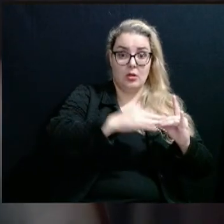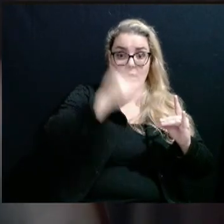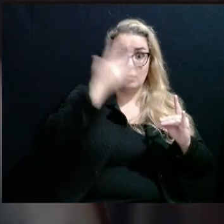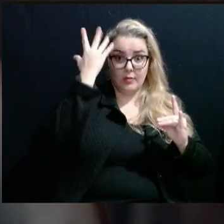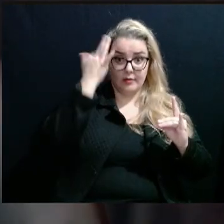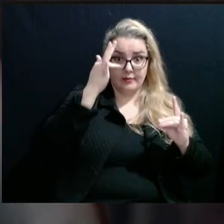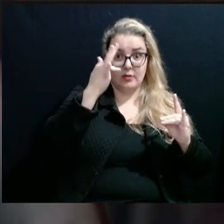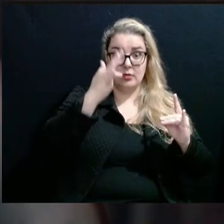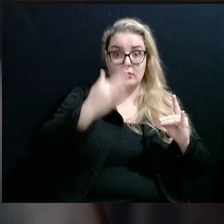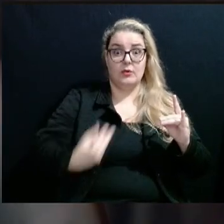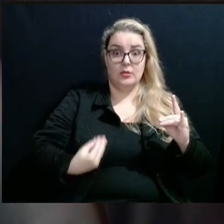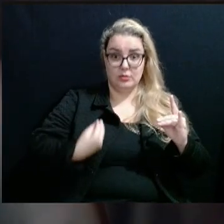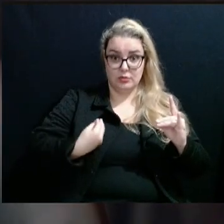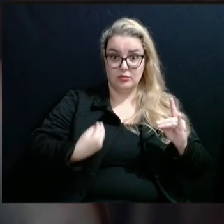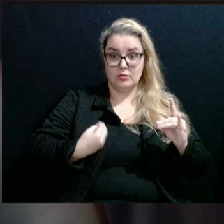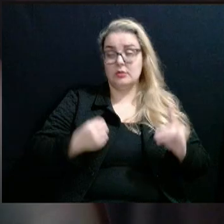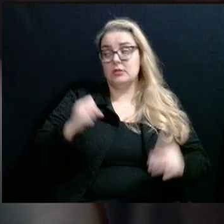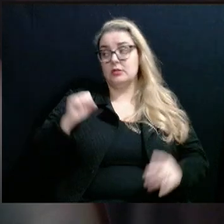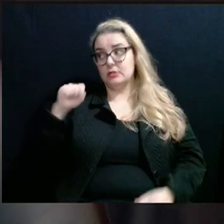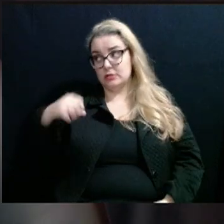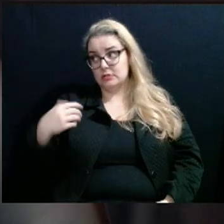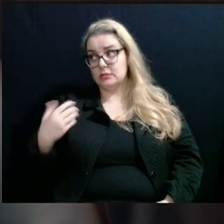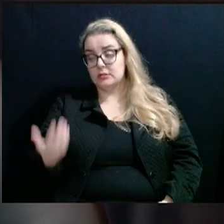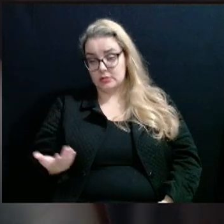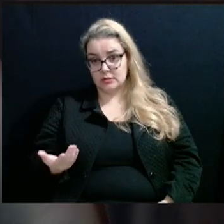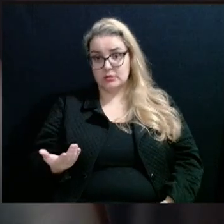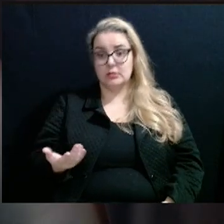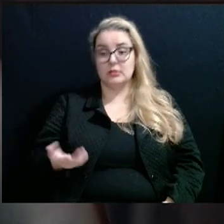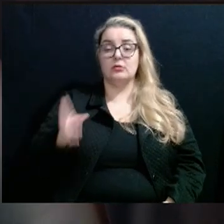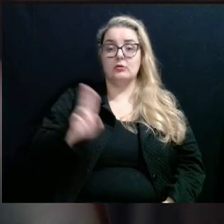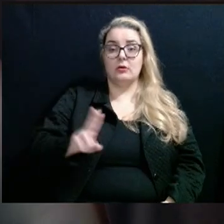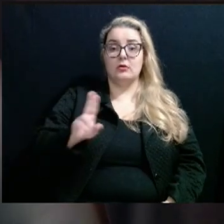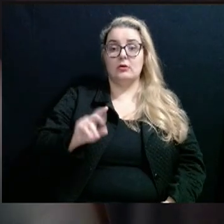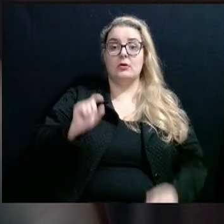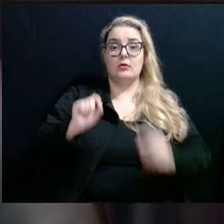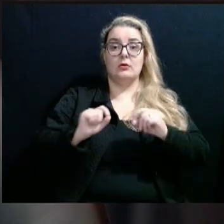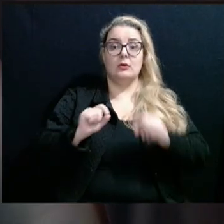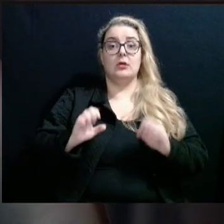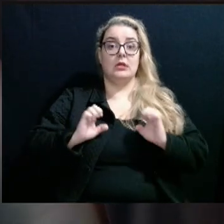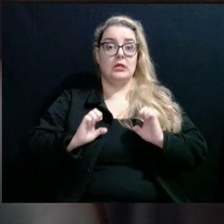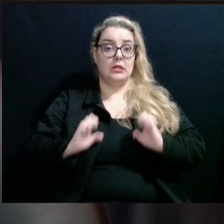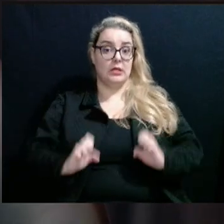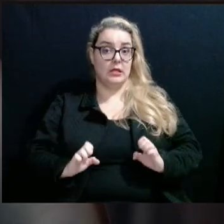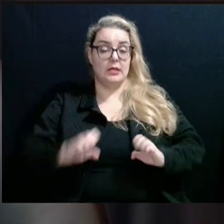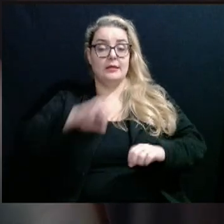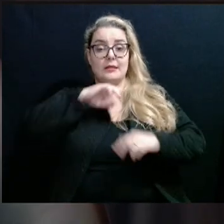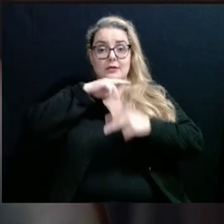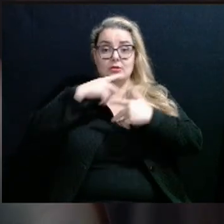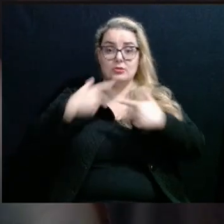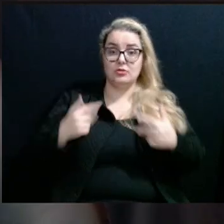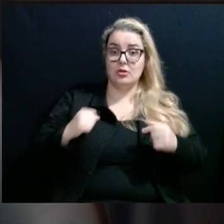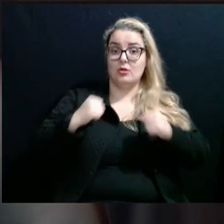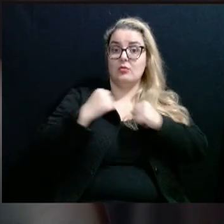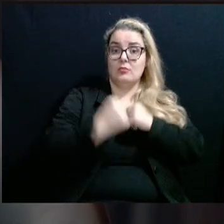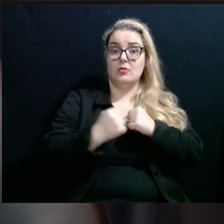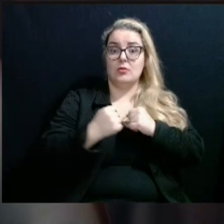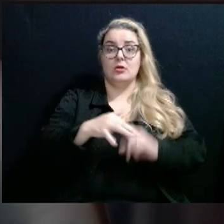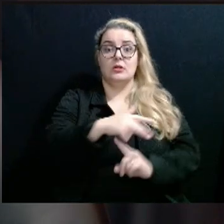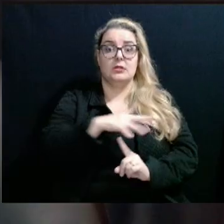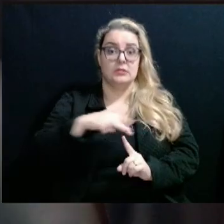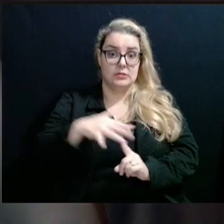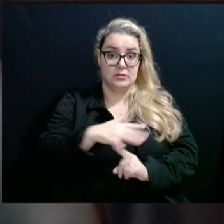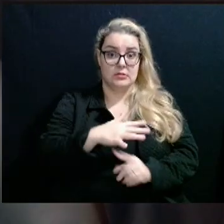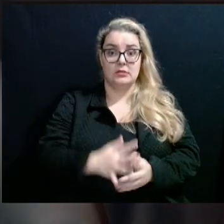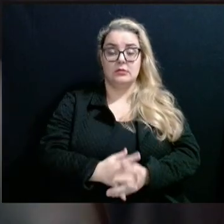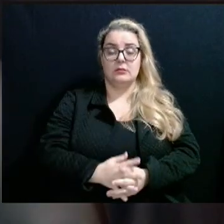Uma filosofia que vai implicar também em ética animal, em proteção do meio ambiente,